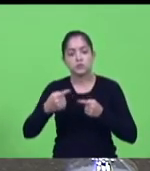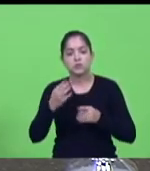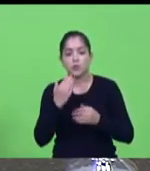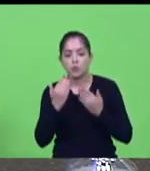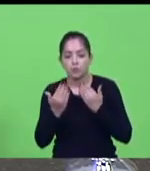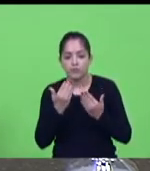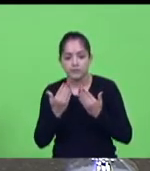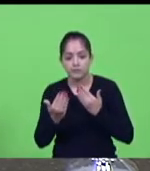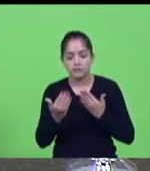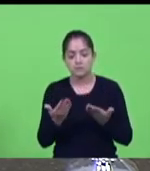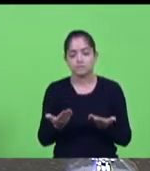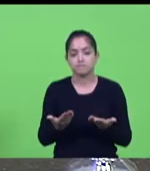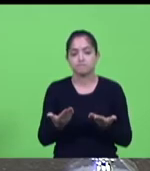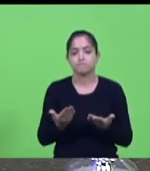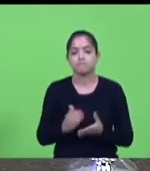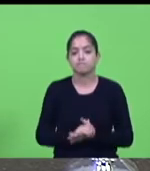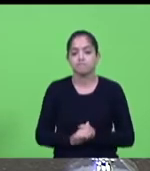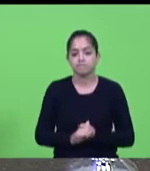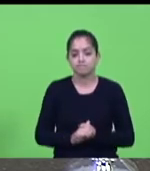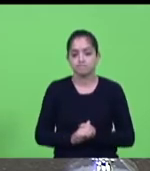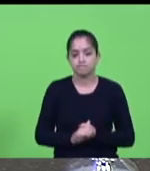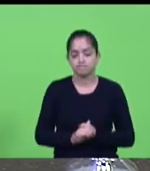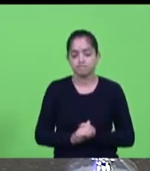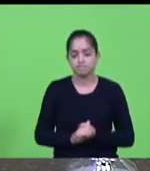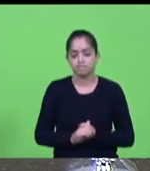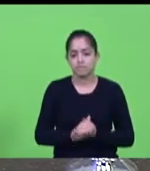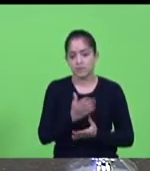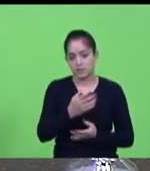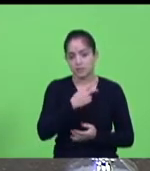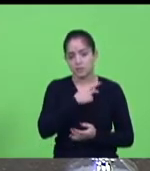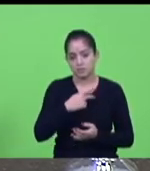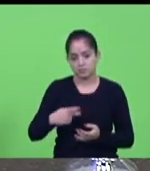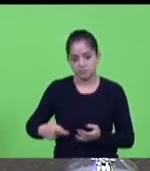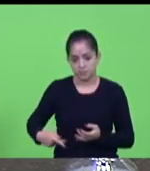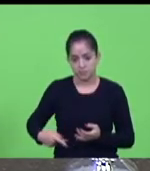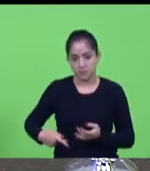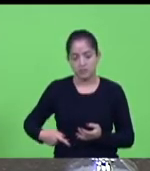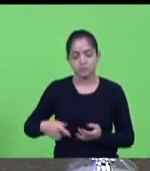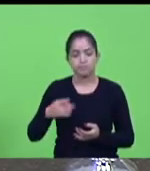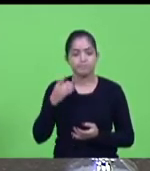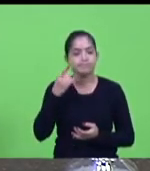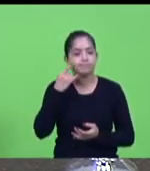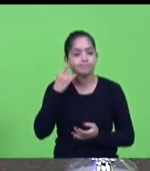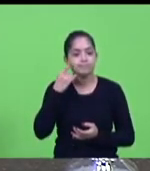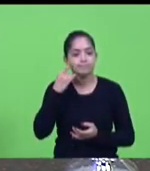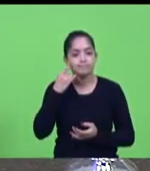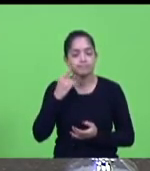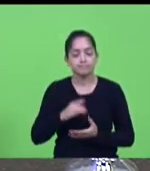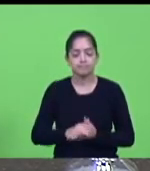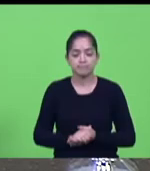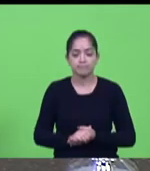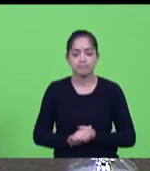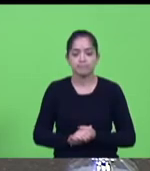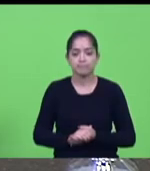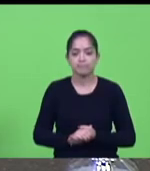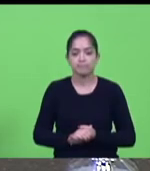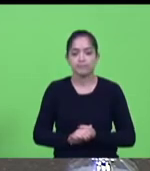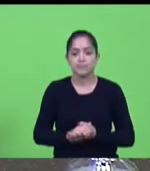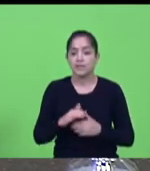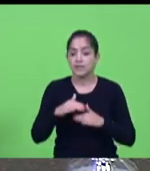Deputado presidente desta casa, Mauro de Nadal. E, acima de